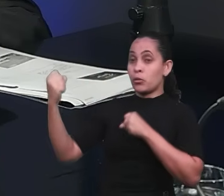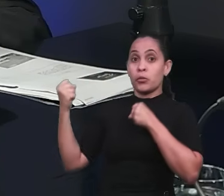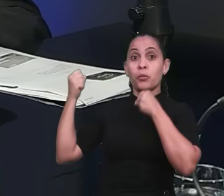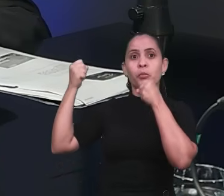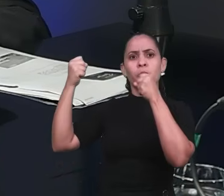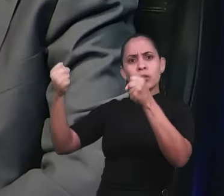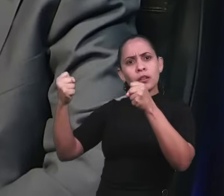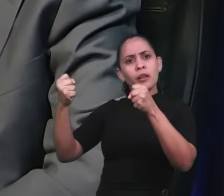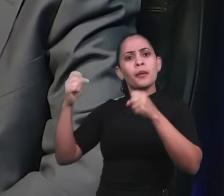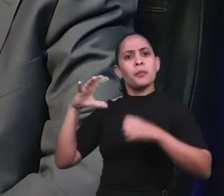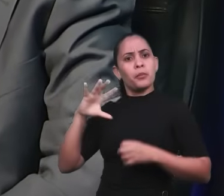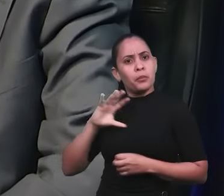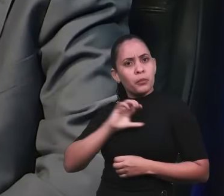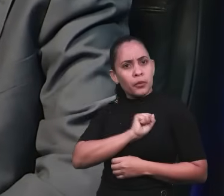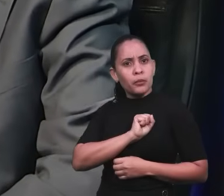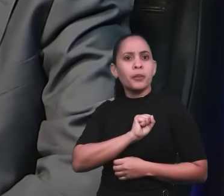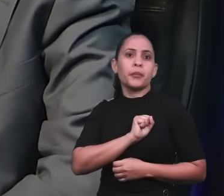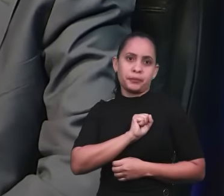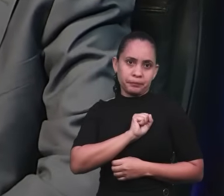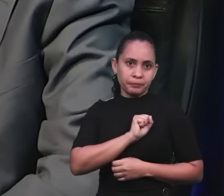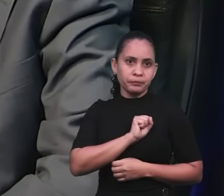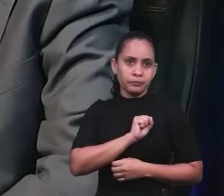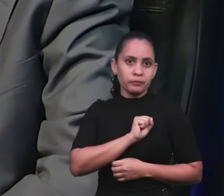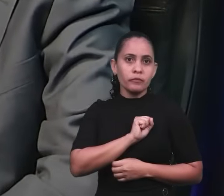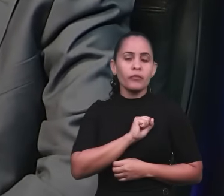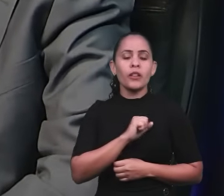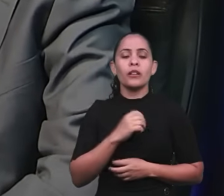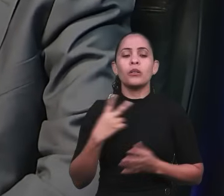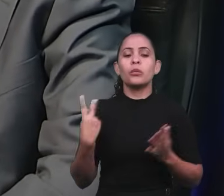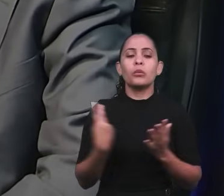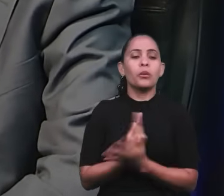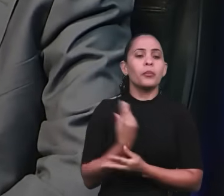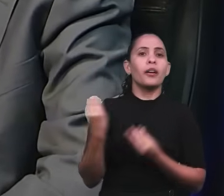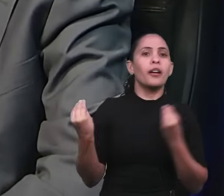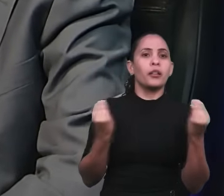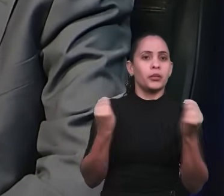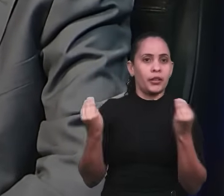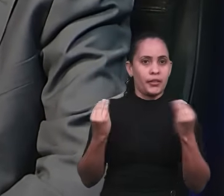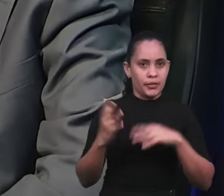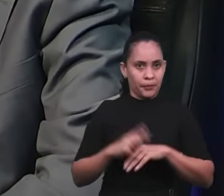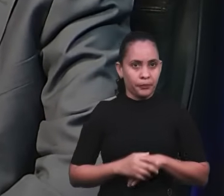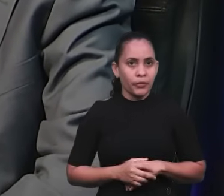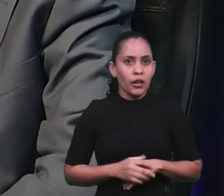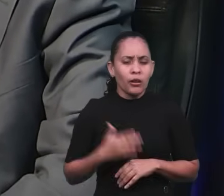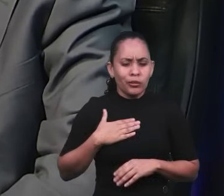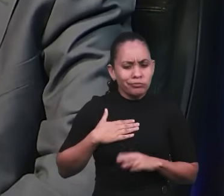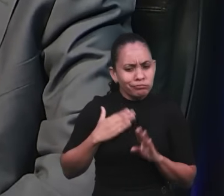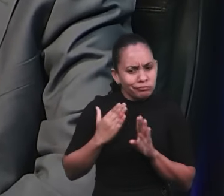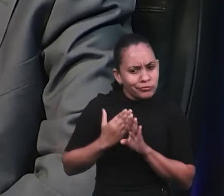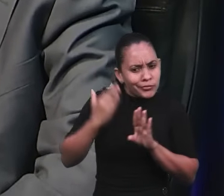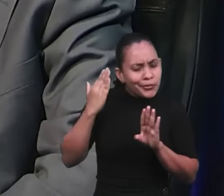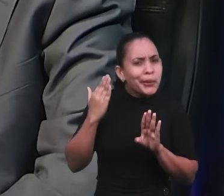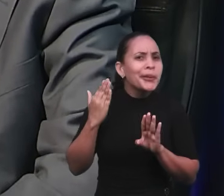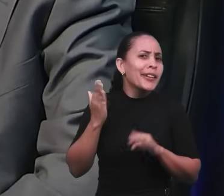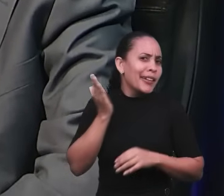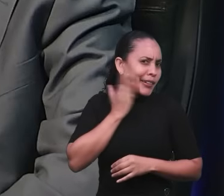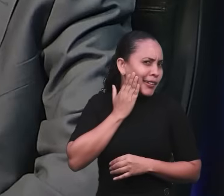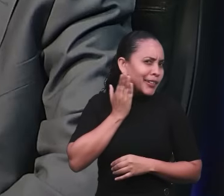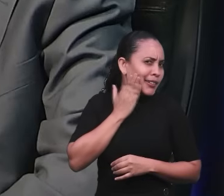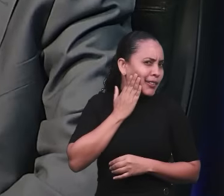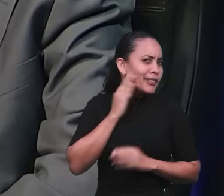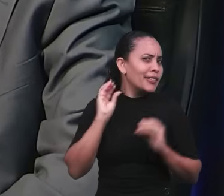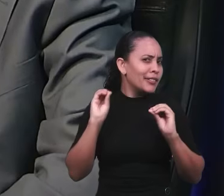amor. Muito bem. Amém. E quando é que o homem descobre isso, né? Então, quando ele descobre,